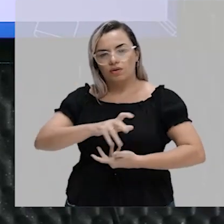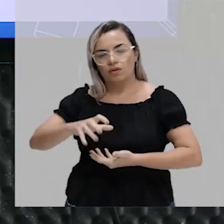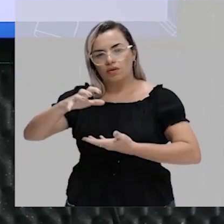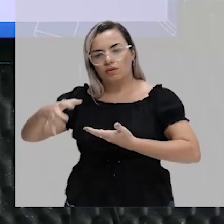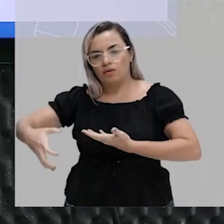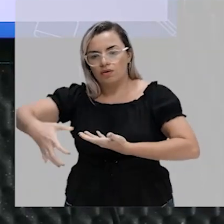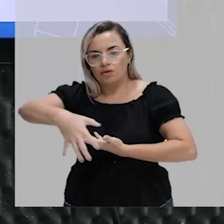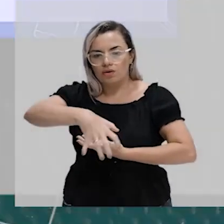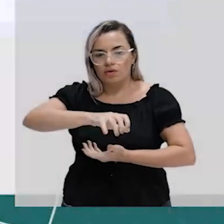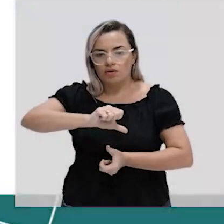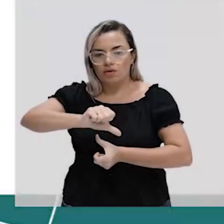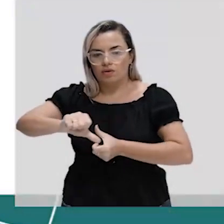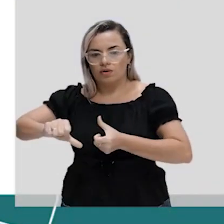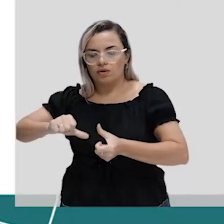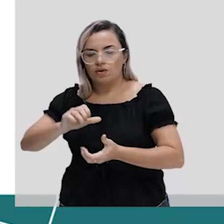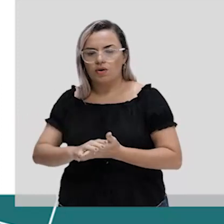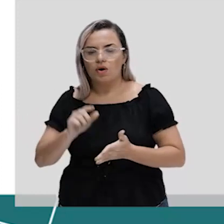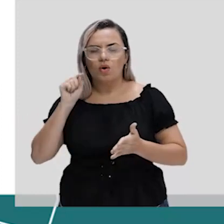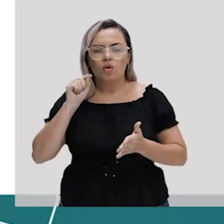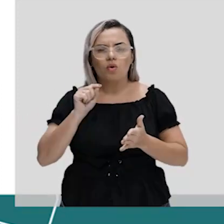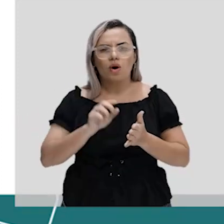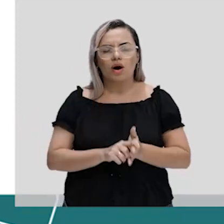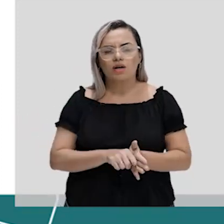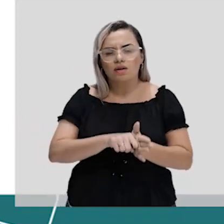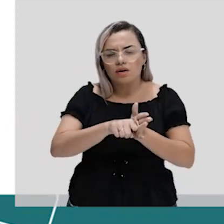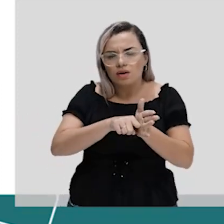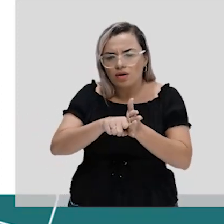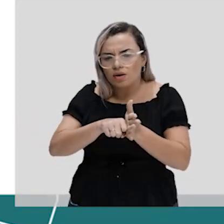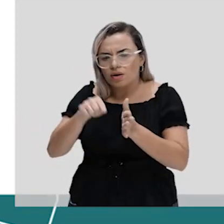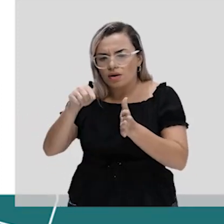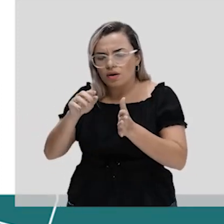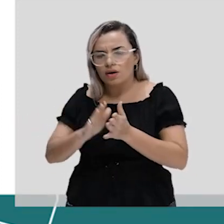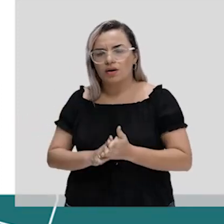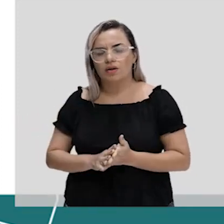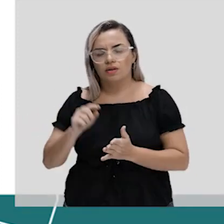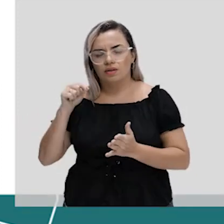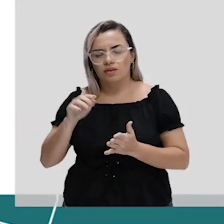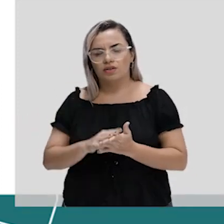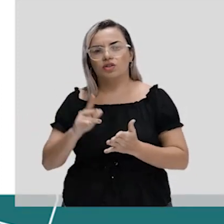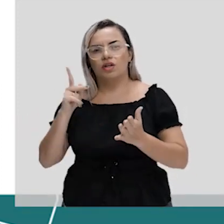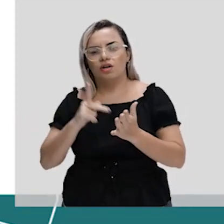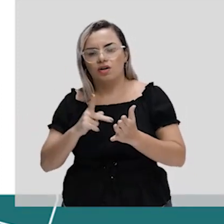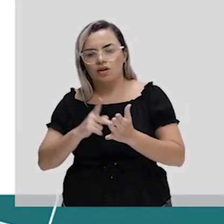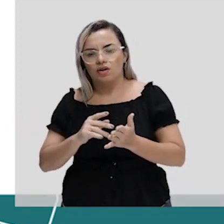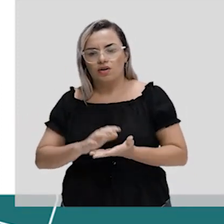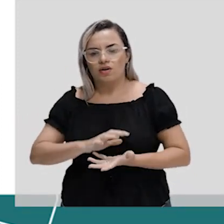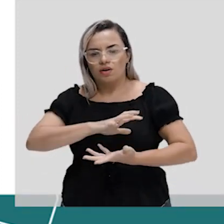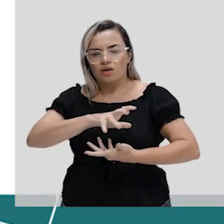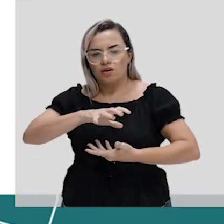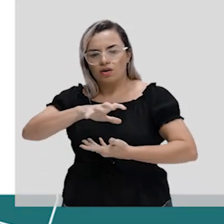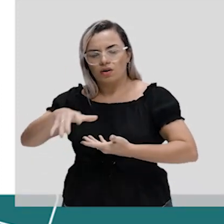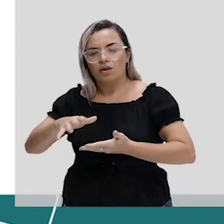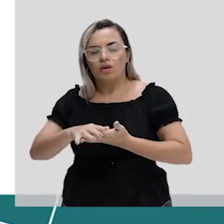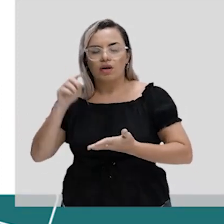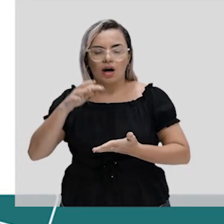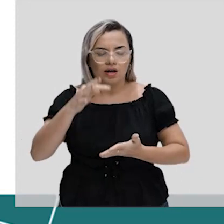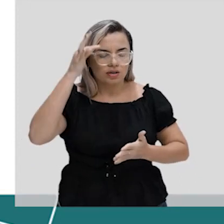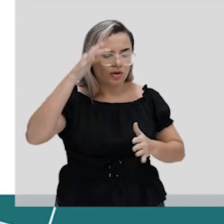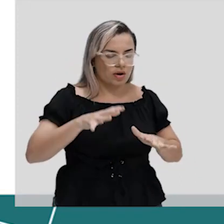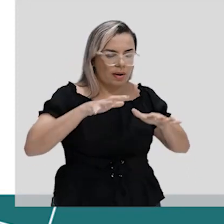as provas a favor da deriva, a teoria da tectônica de placas, o que essa teoria diz,